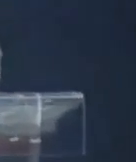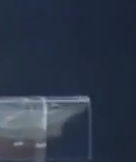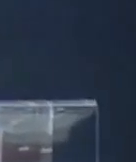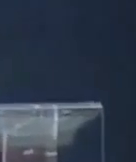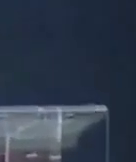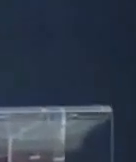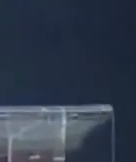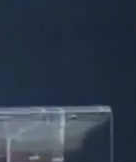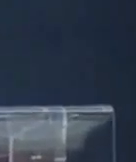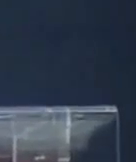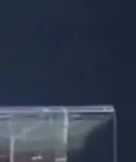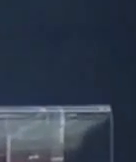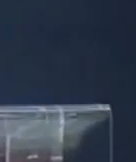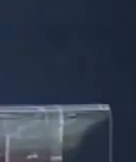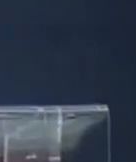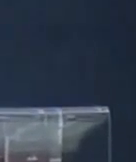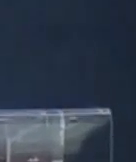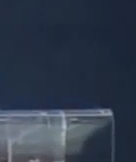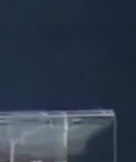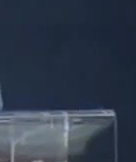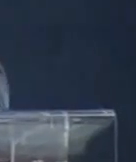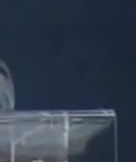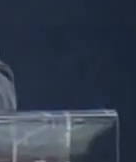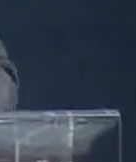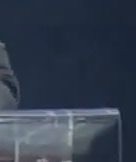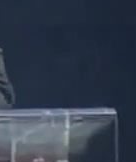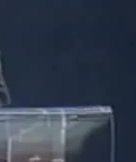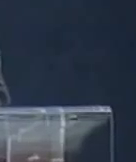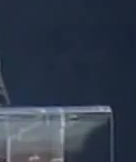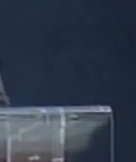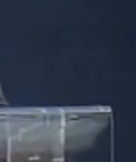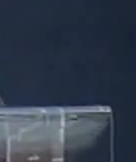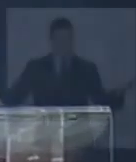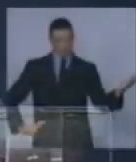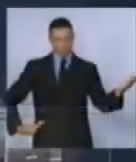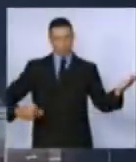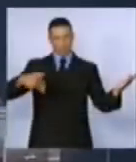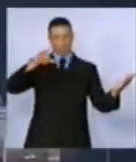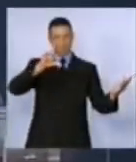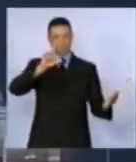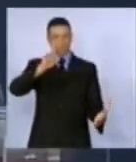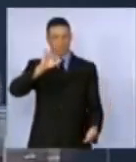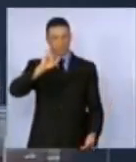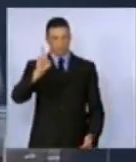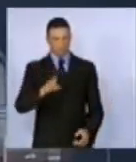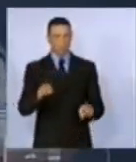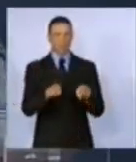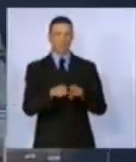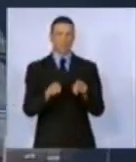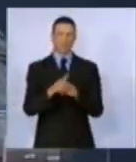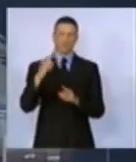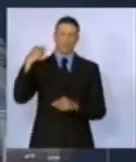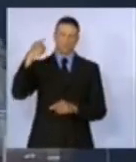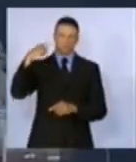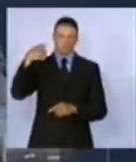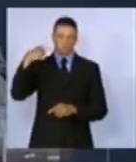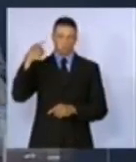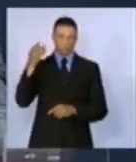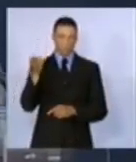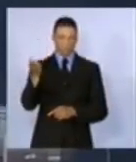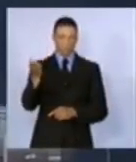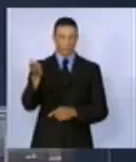açuca Boa tarde a todos e a todos Excelentíssimo Senhor Ministro Lu fux Excelentíssimo Senhor subprocurador